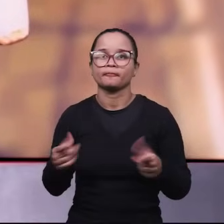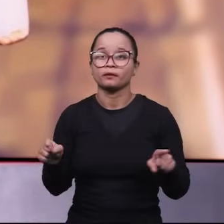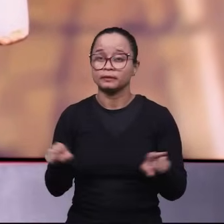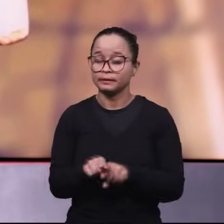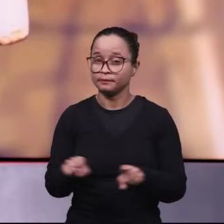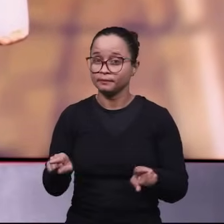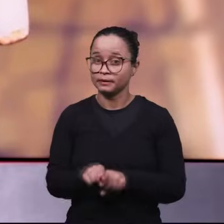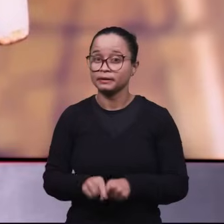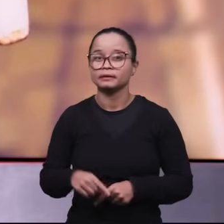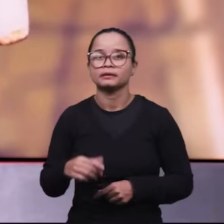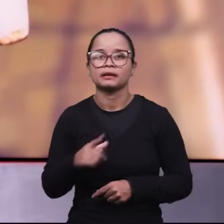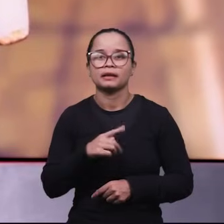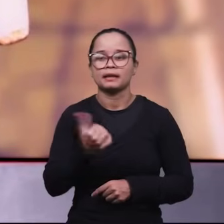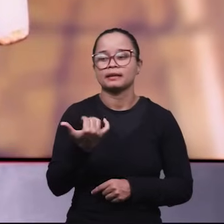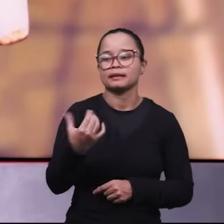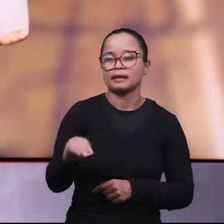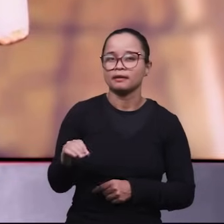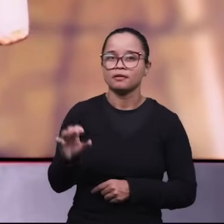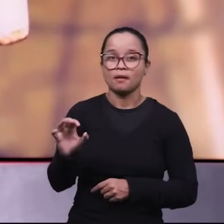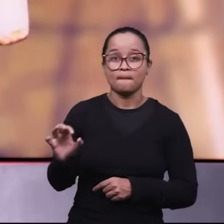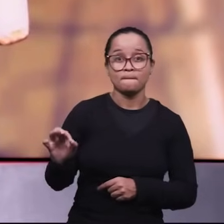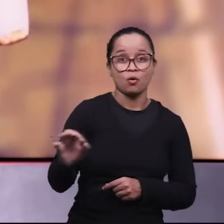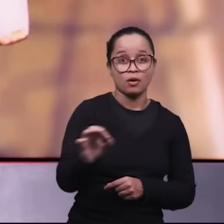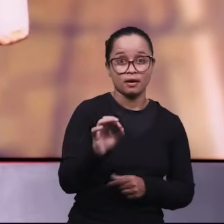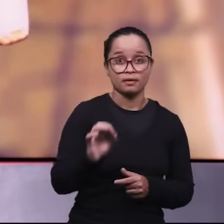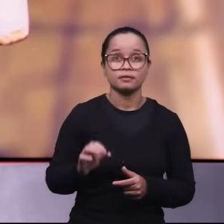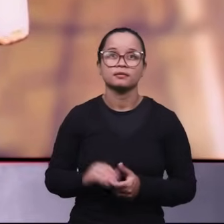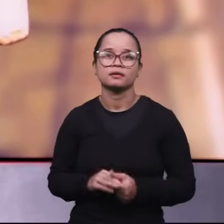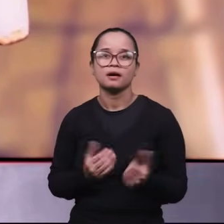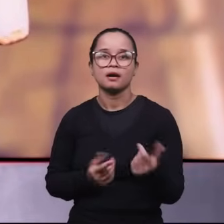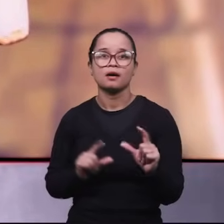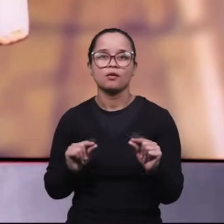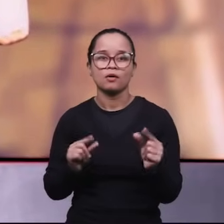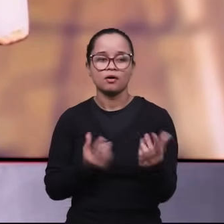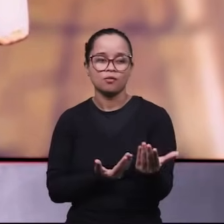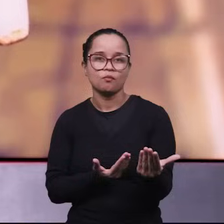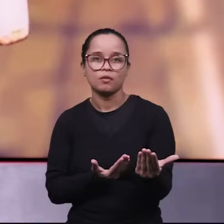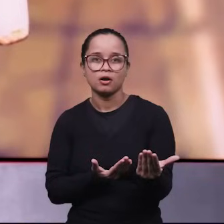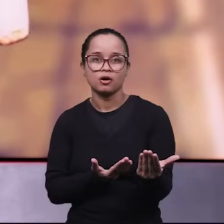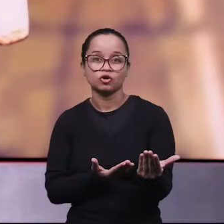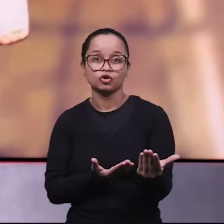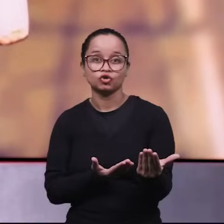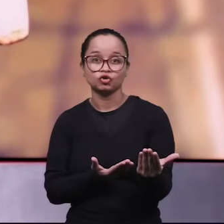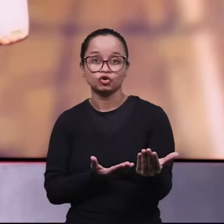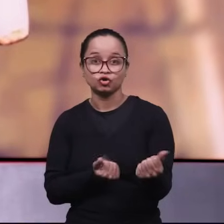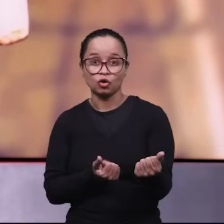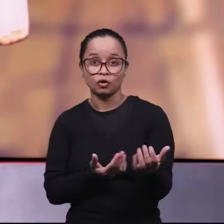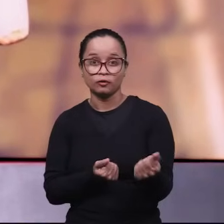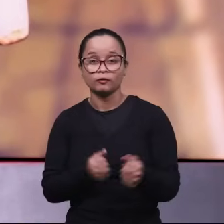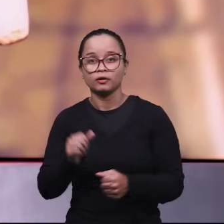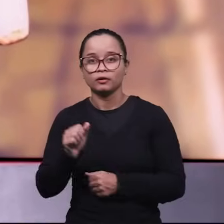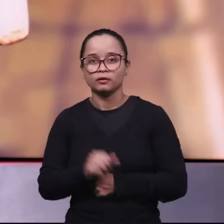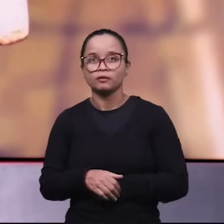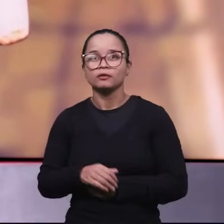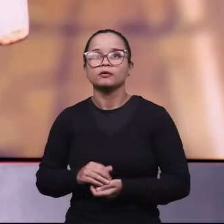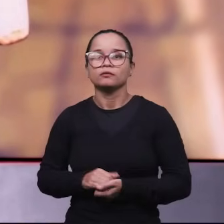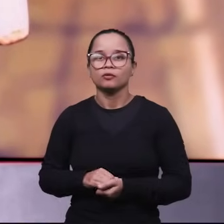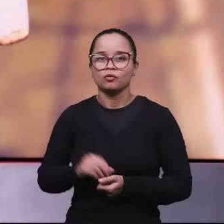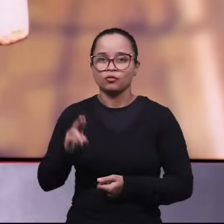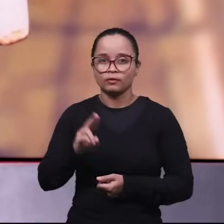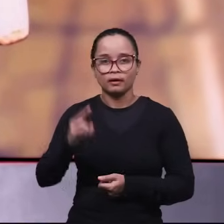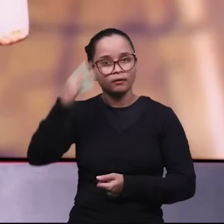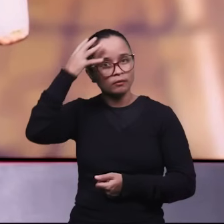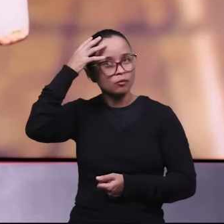disso, 10 dracmas eram o que uma jovem usava como ornamento em seu véu